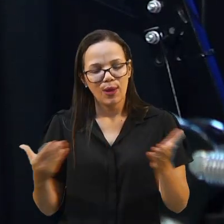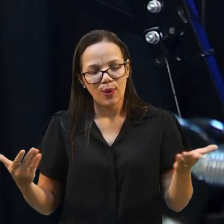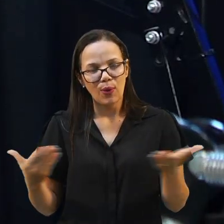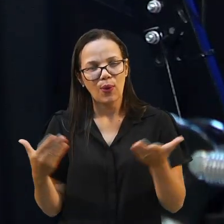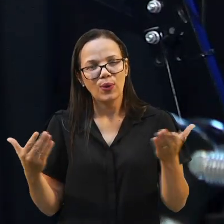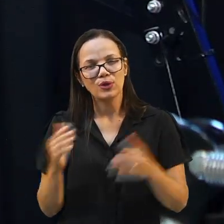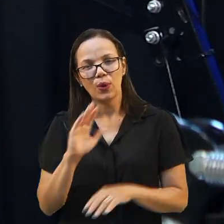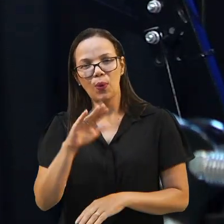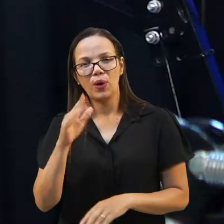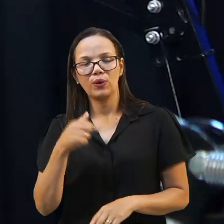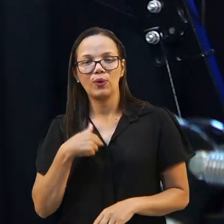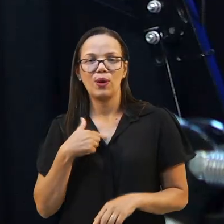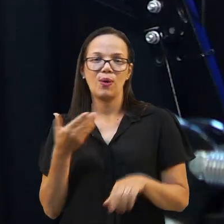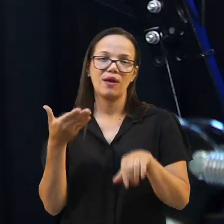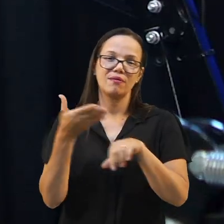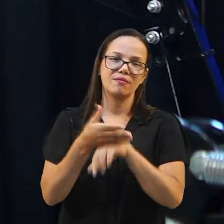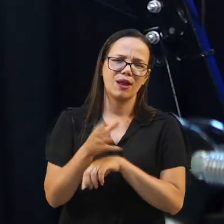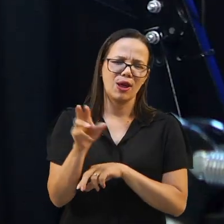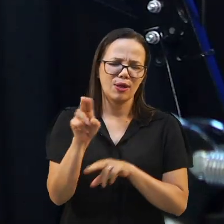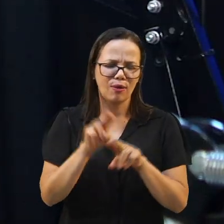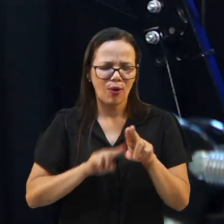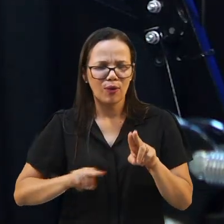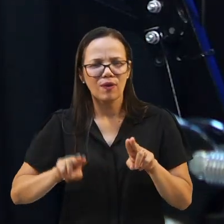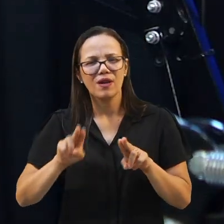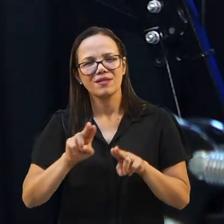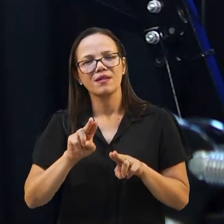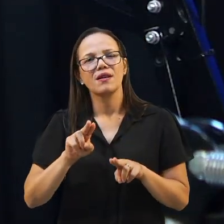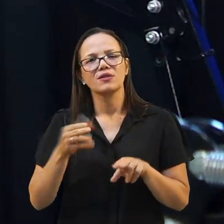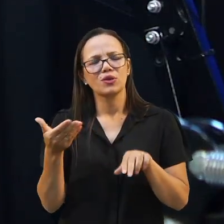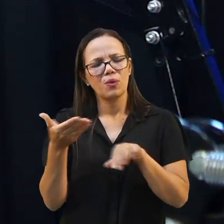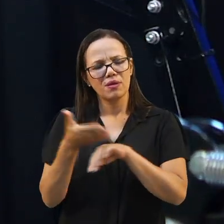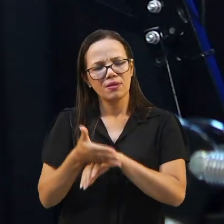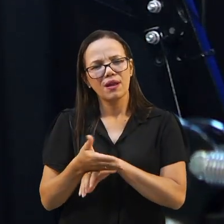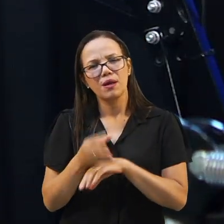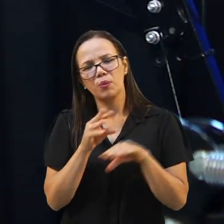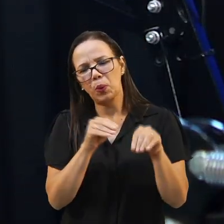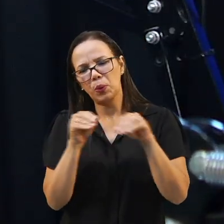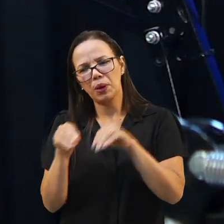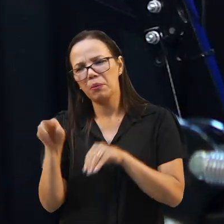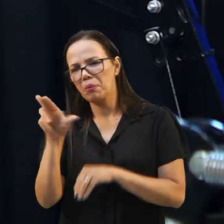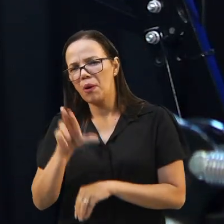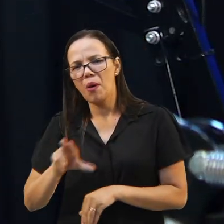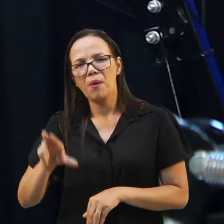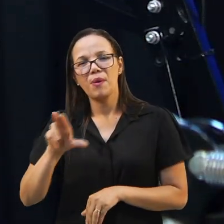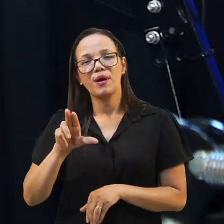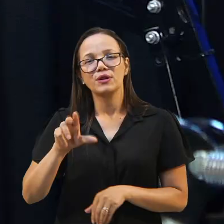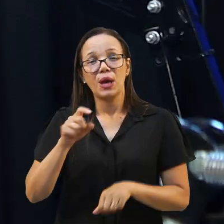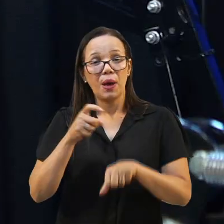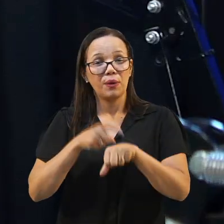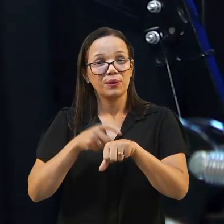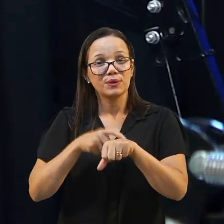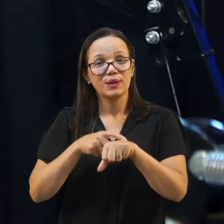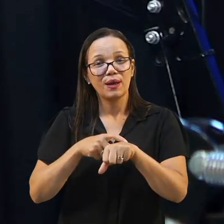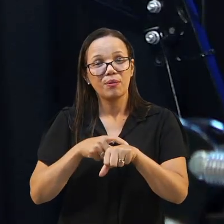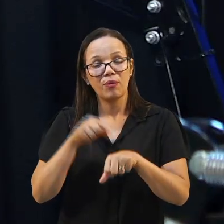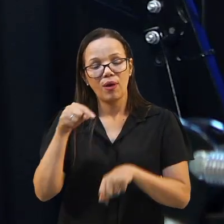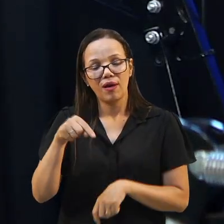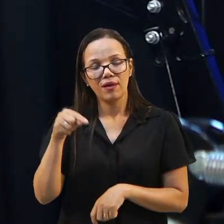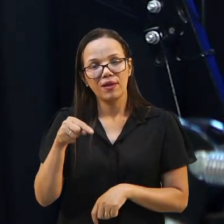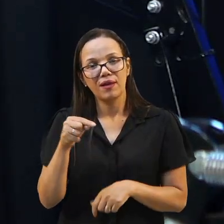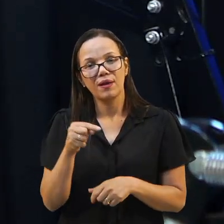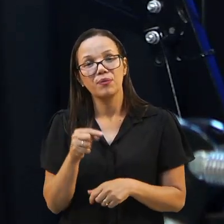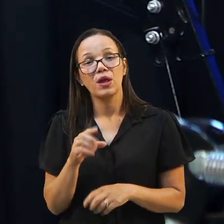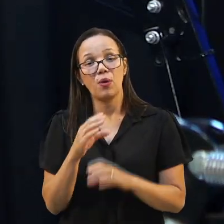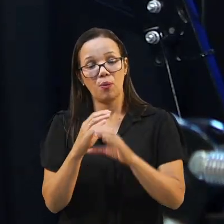quando eu me envolvi com a universidade, quando eu vim para a universidade. Eu era tempo parcial na universidade, porque